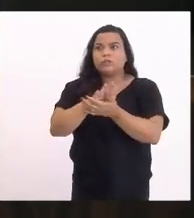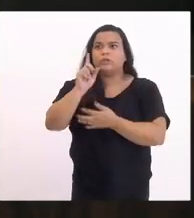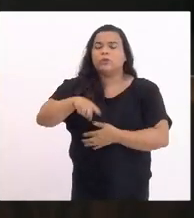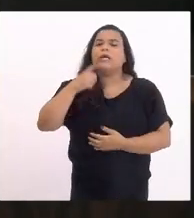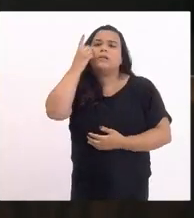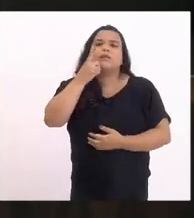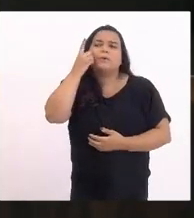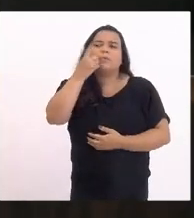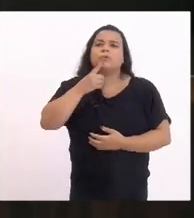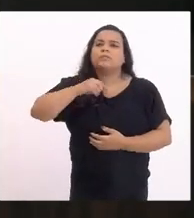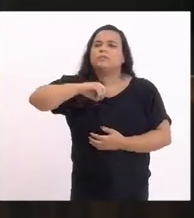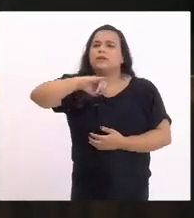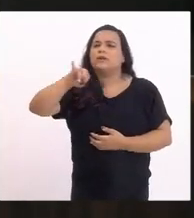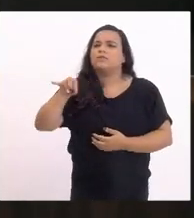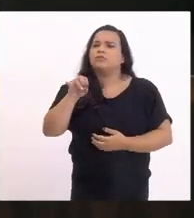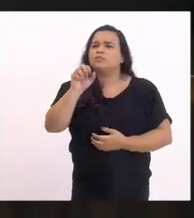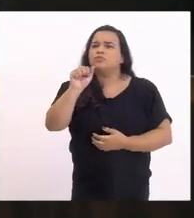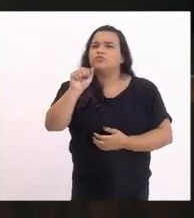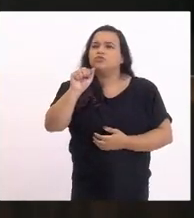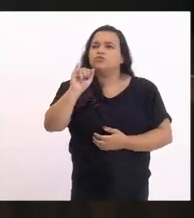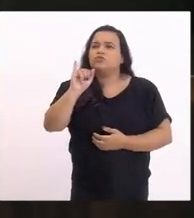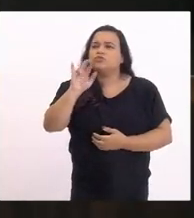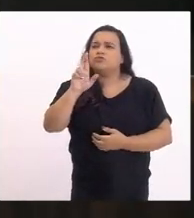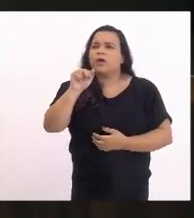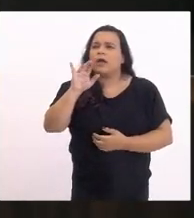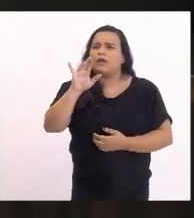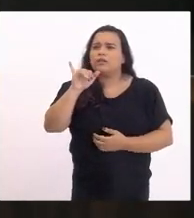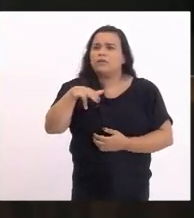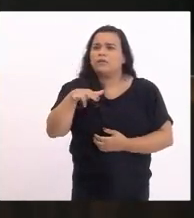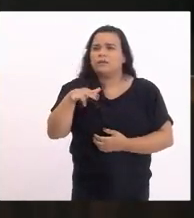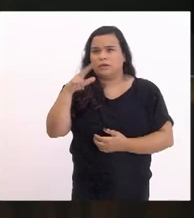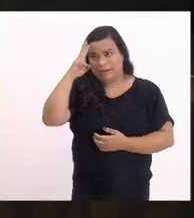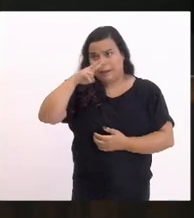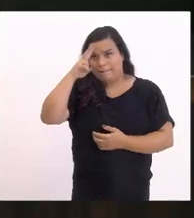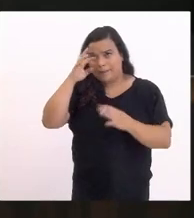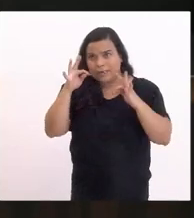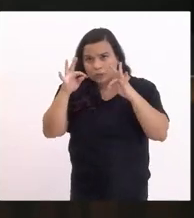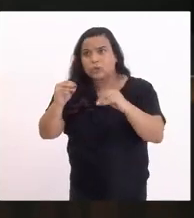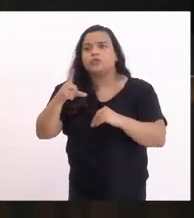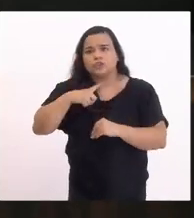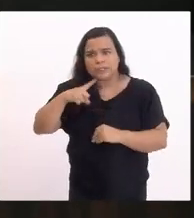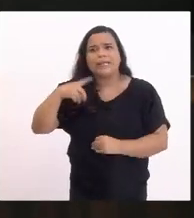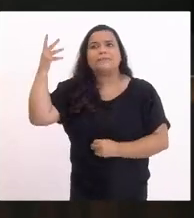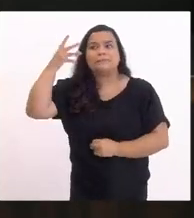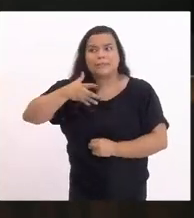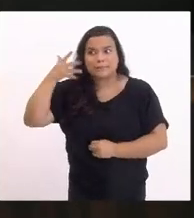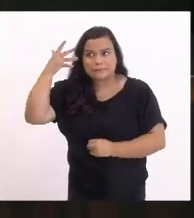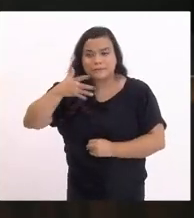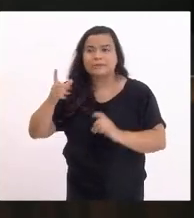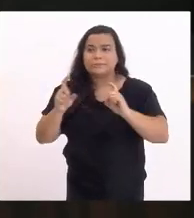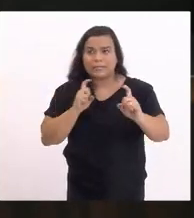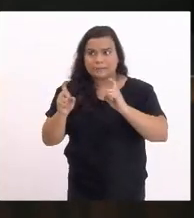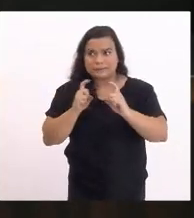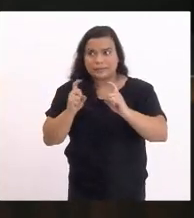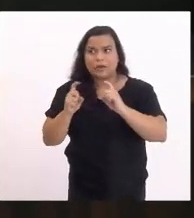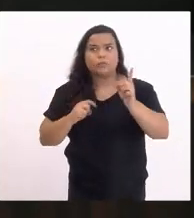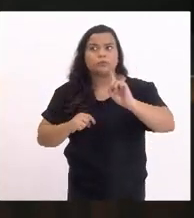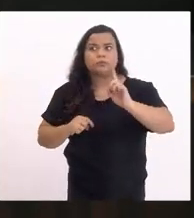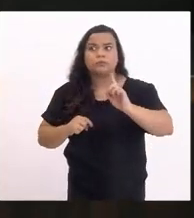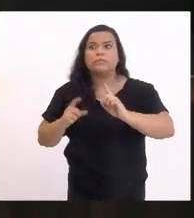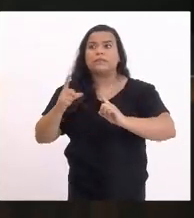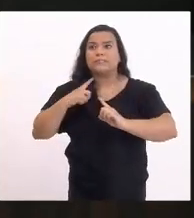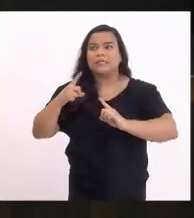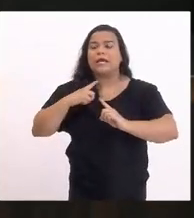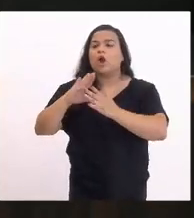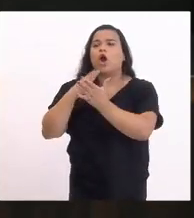deputado Jairi, lembrando aos inscritos que teremos uma sessão. Na verdade, uma sessão não, teremos colégio